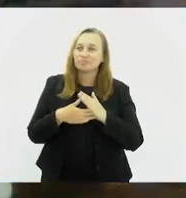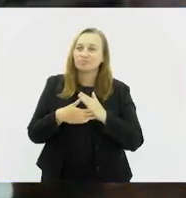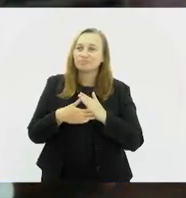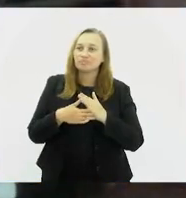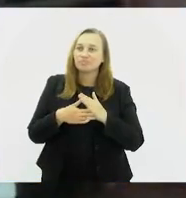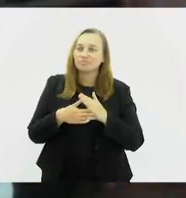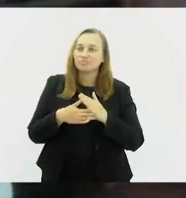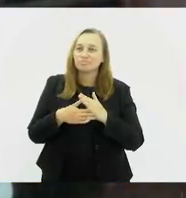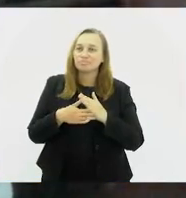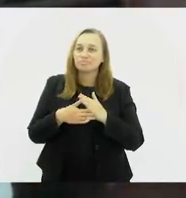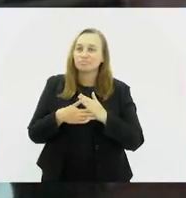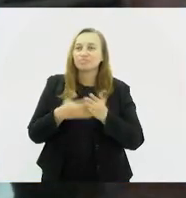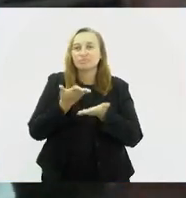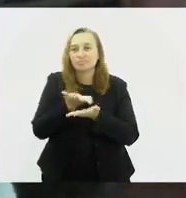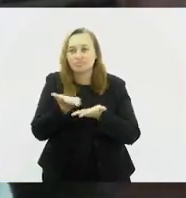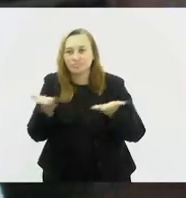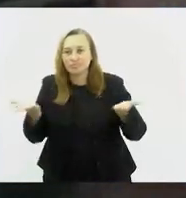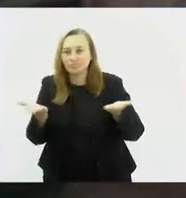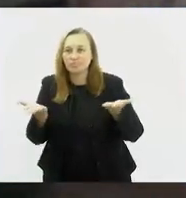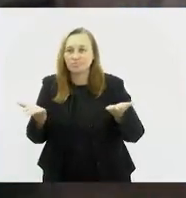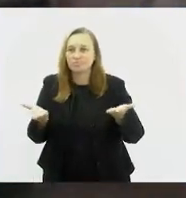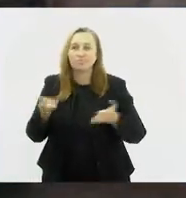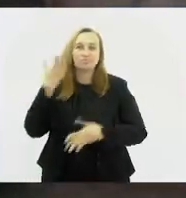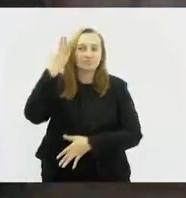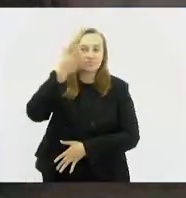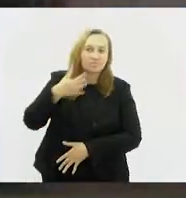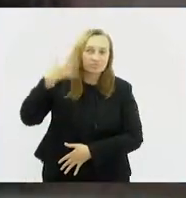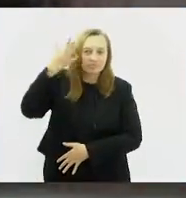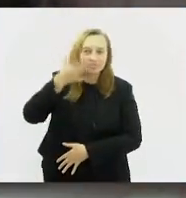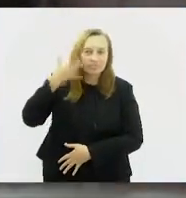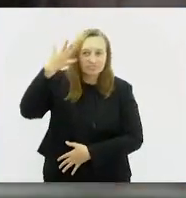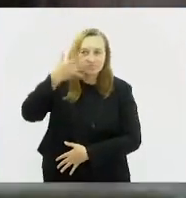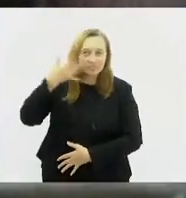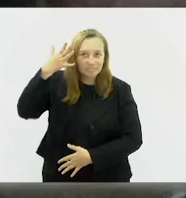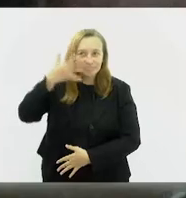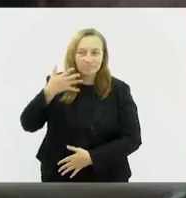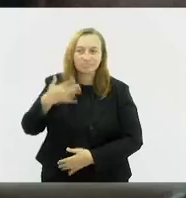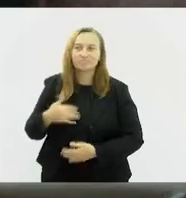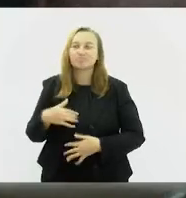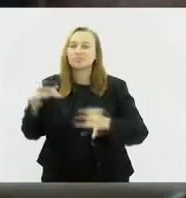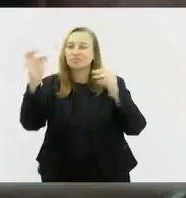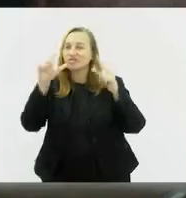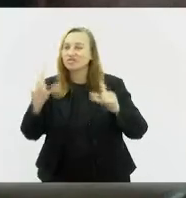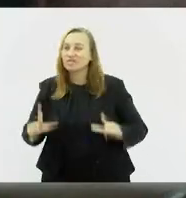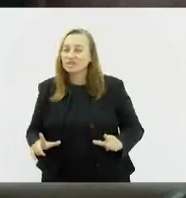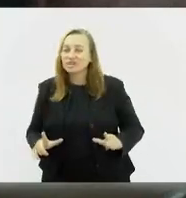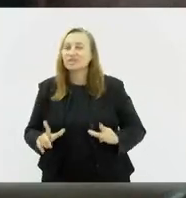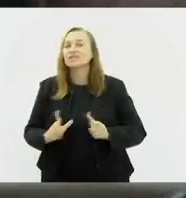todas as autoridades, as pessoas palestrantes. E fiquei muito